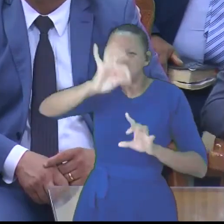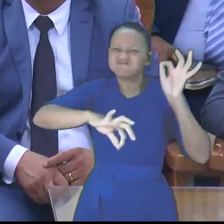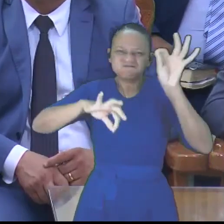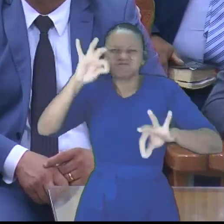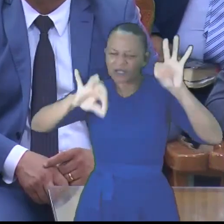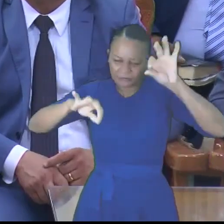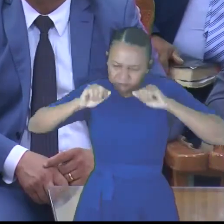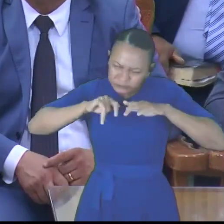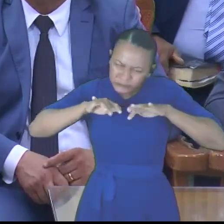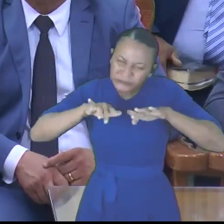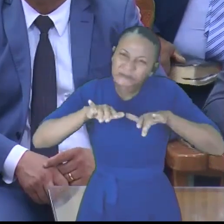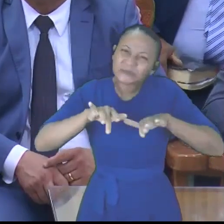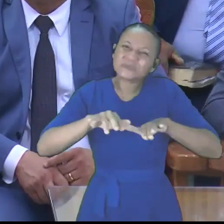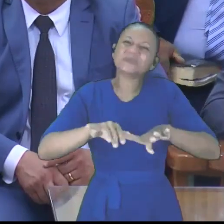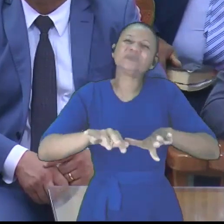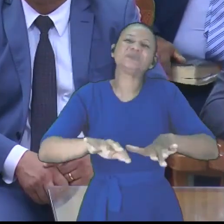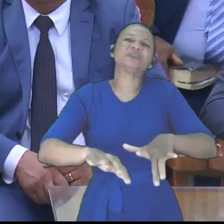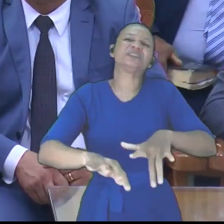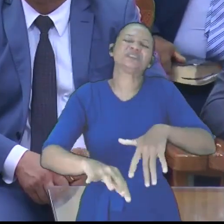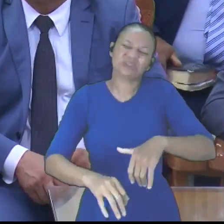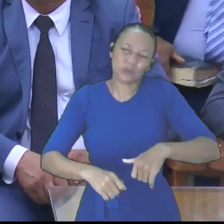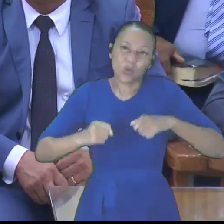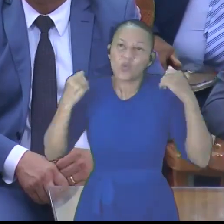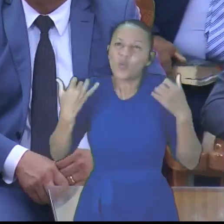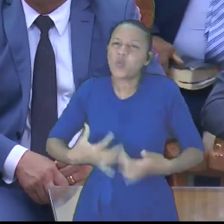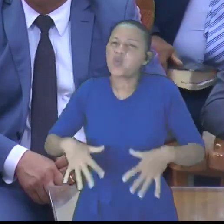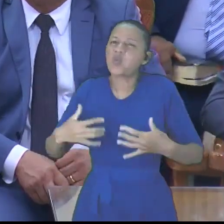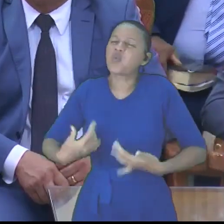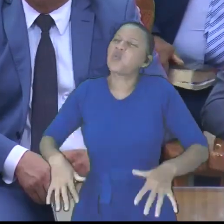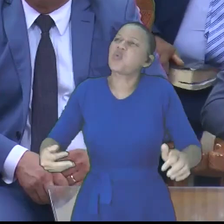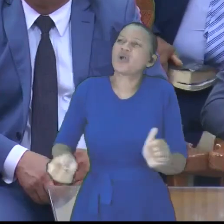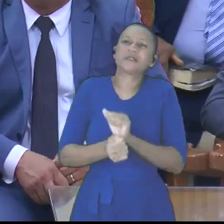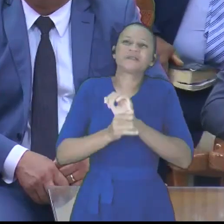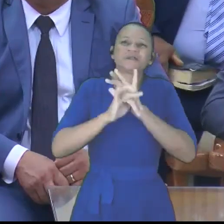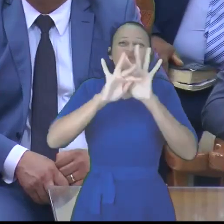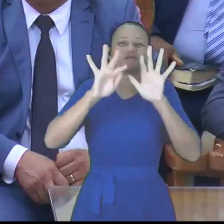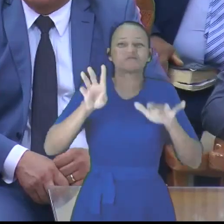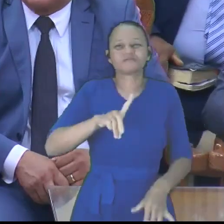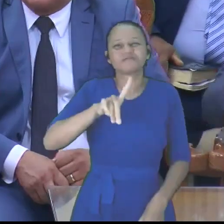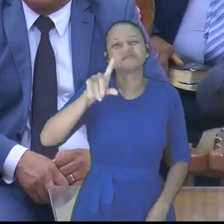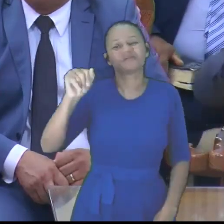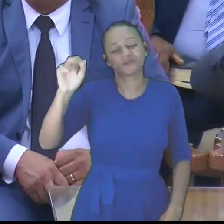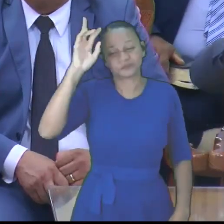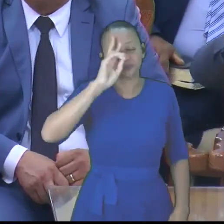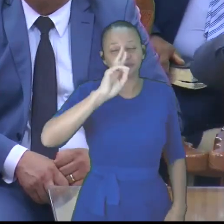até que venha o grande e glorioso dia do Senhor.